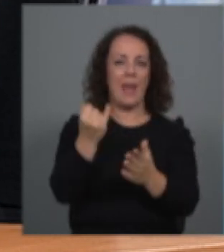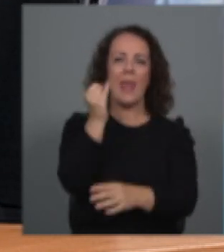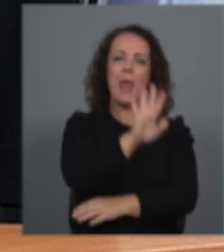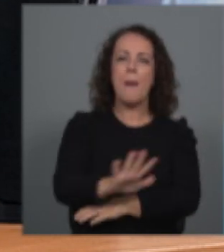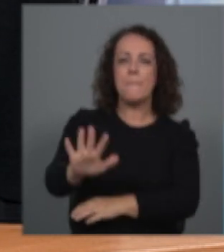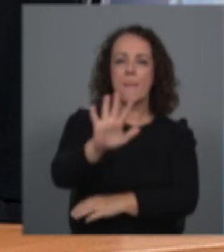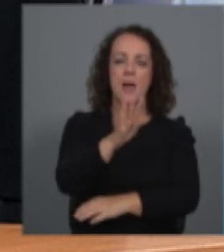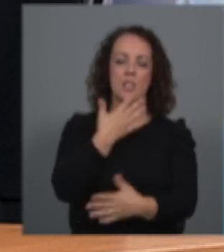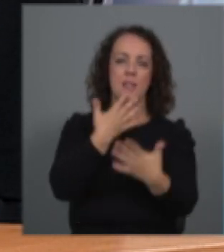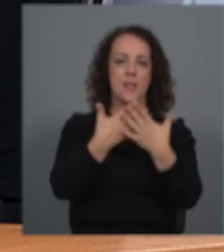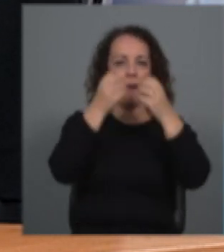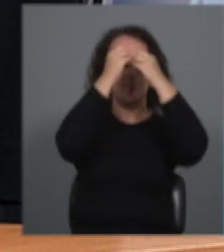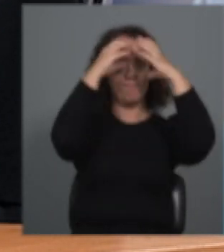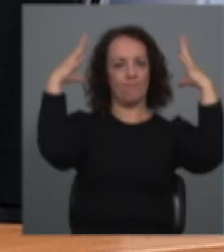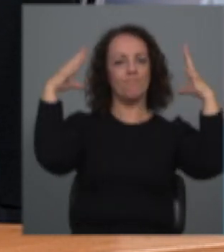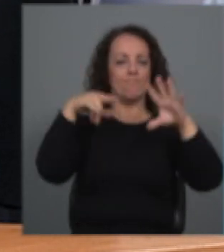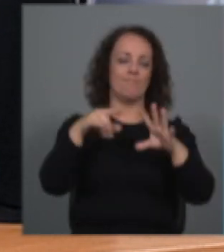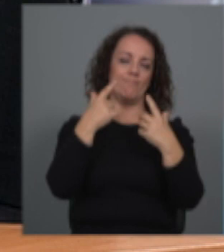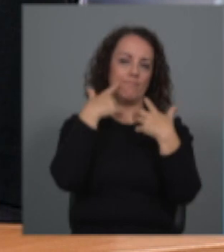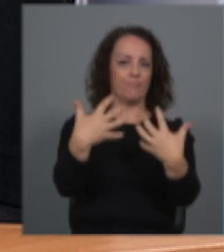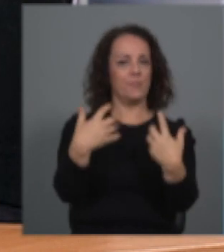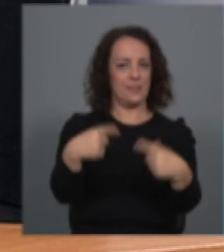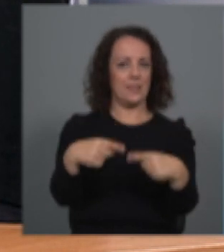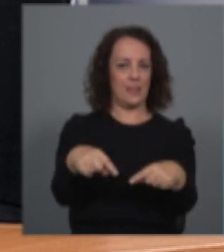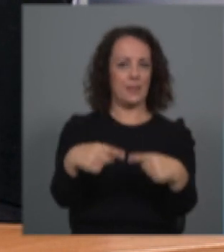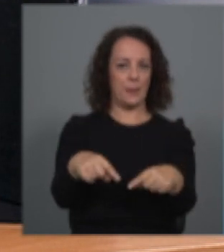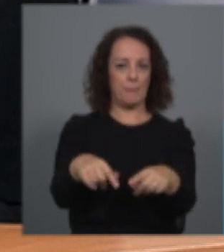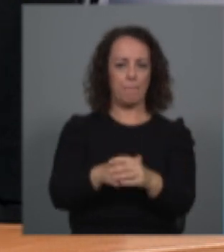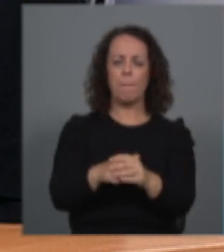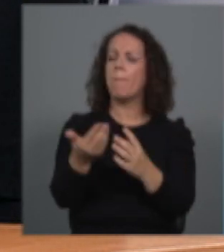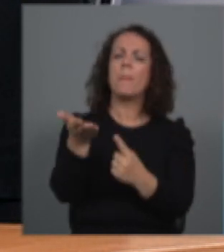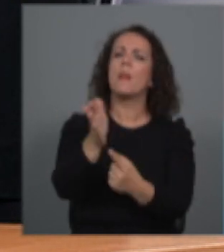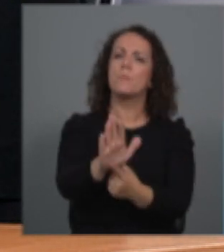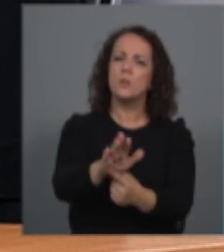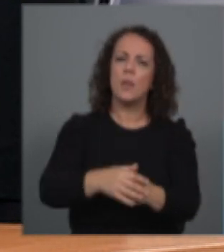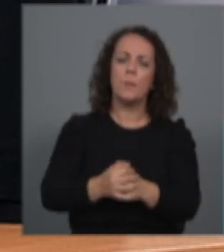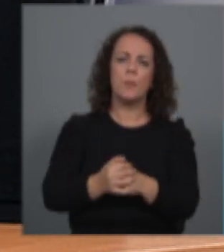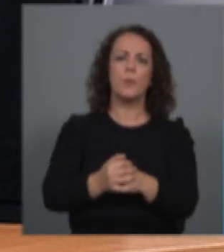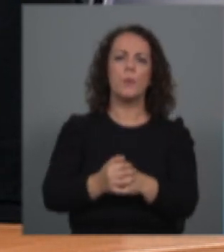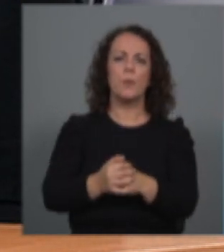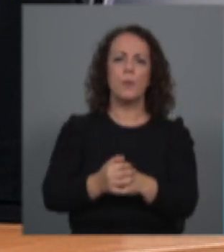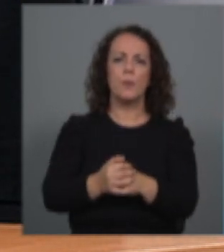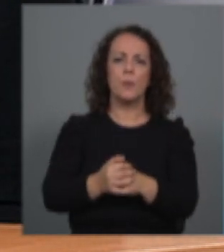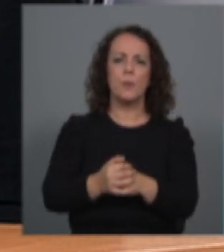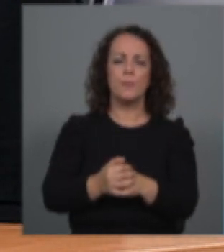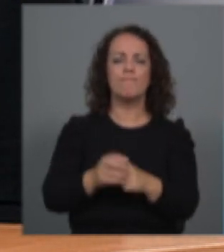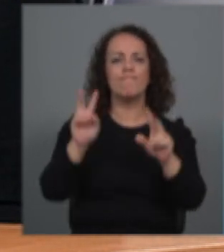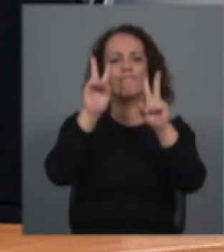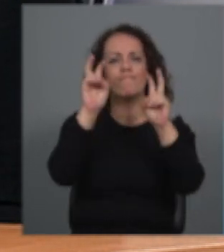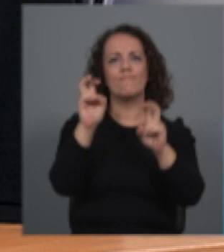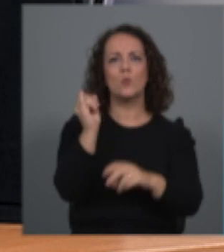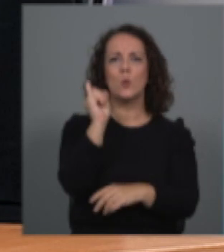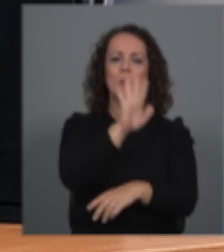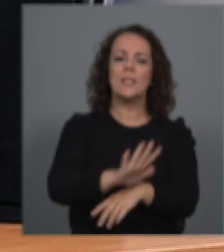nos apresentam, eu acho que estão ali. Por exemplo, o ícone do encontro,